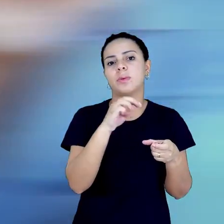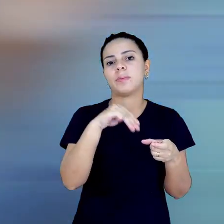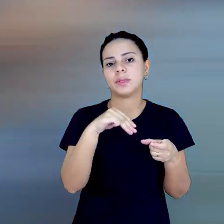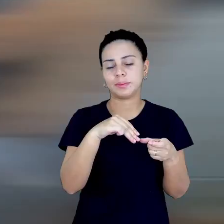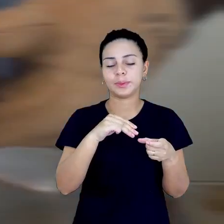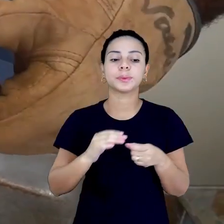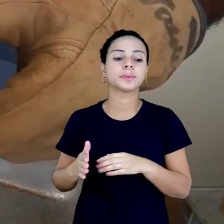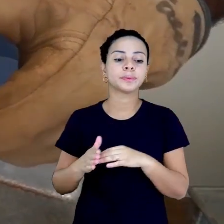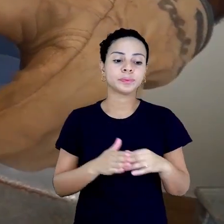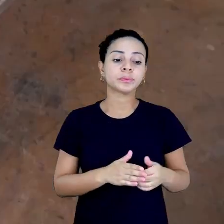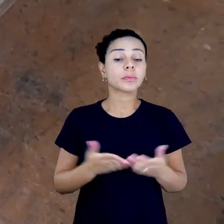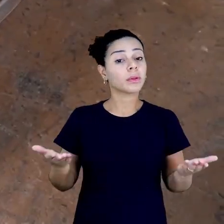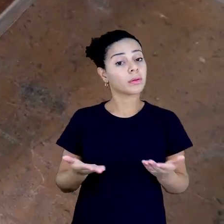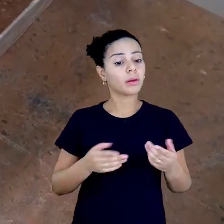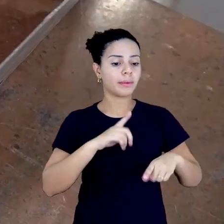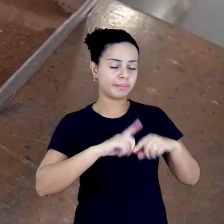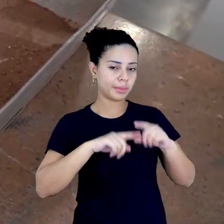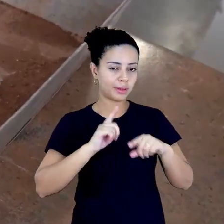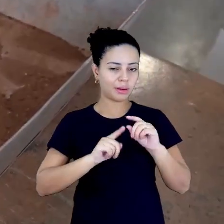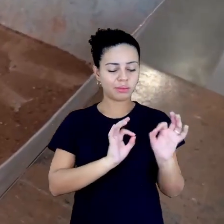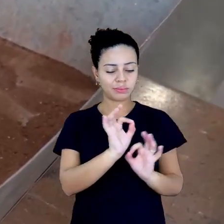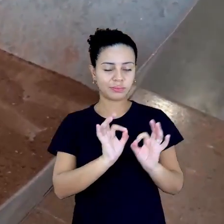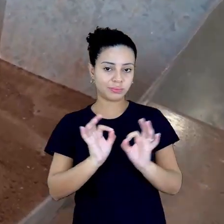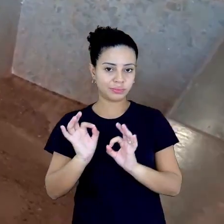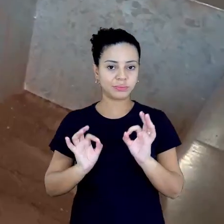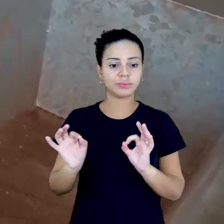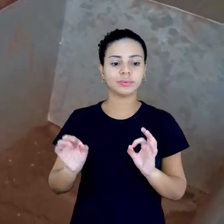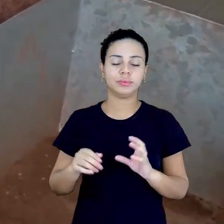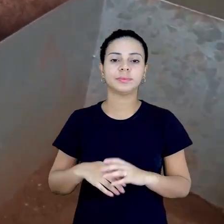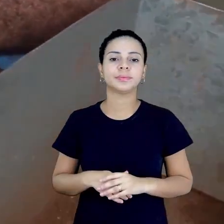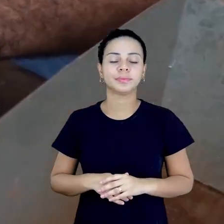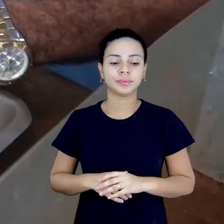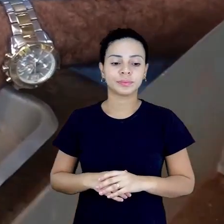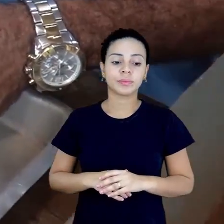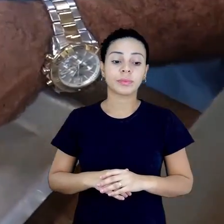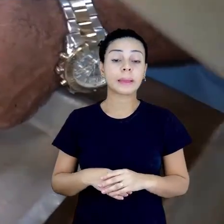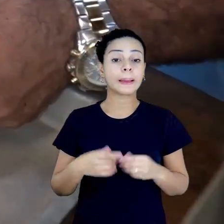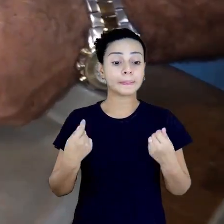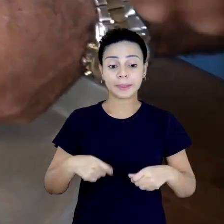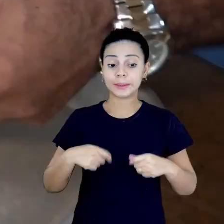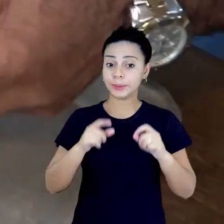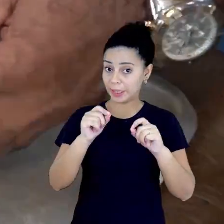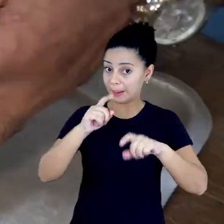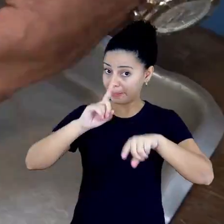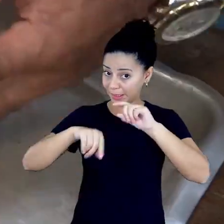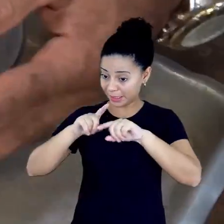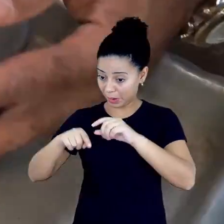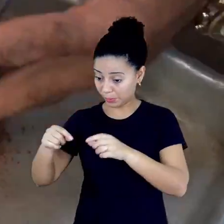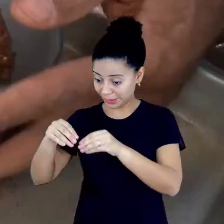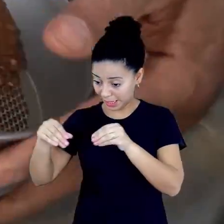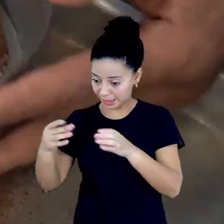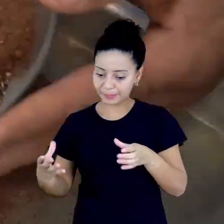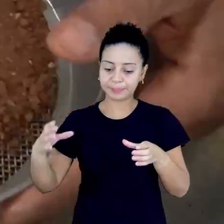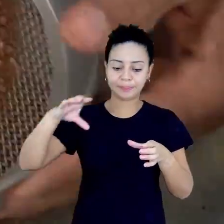mm. Agora vamos à preparação do material para o ensaio de massa específica dos grãos de solo. Para tanto,